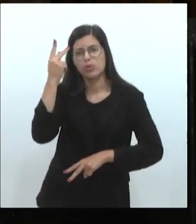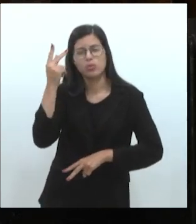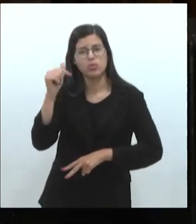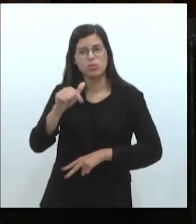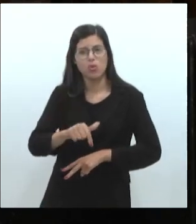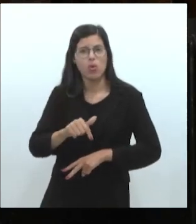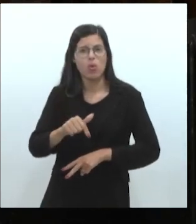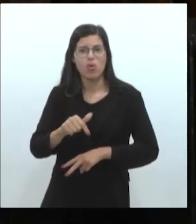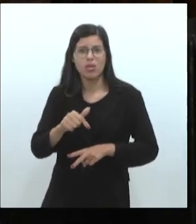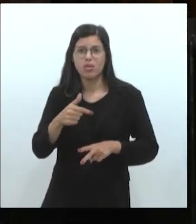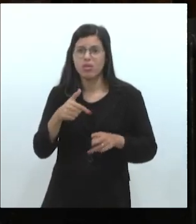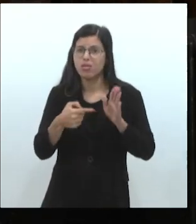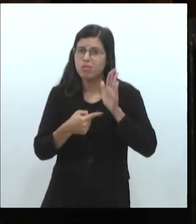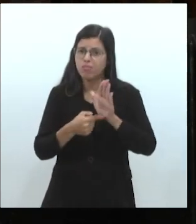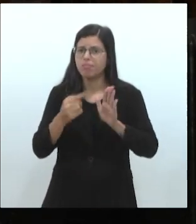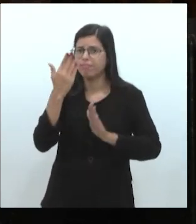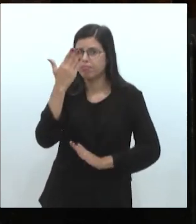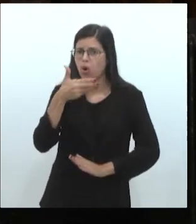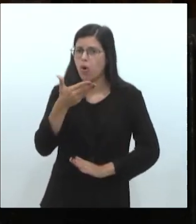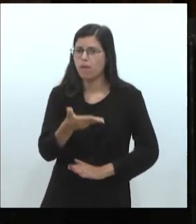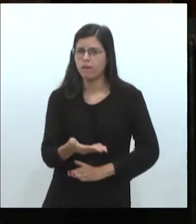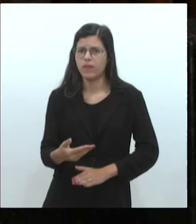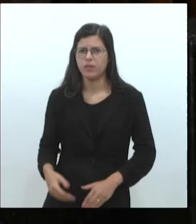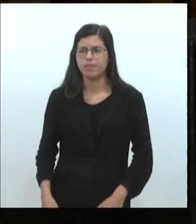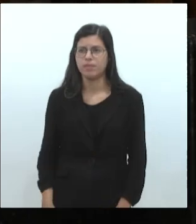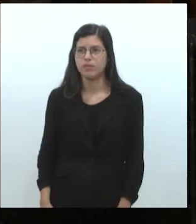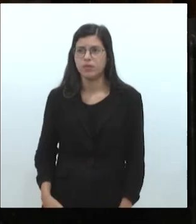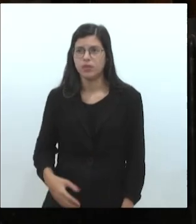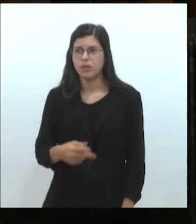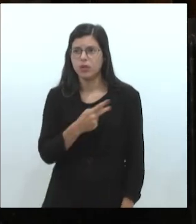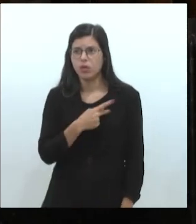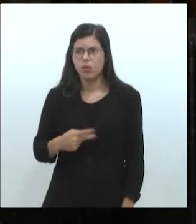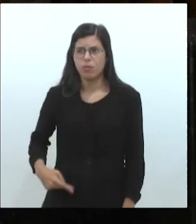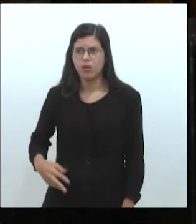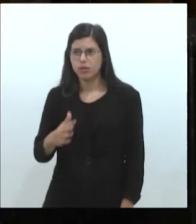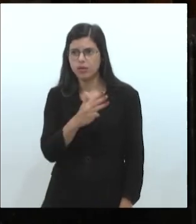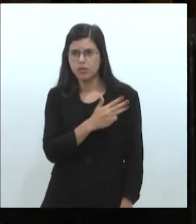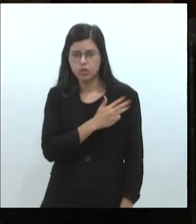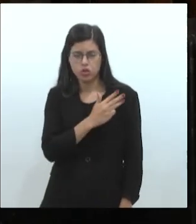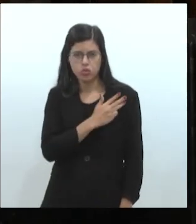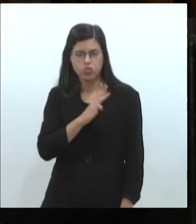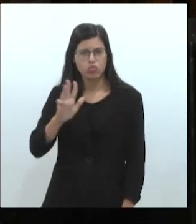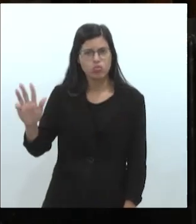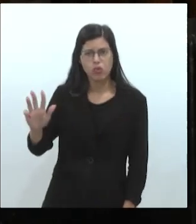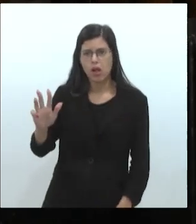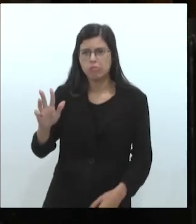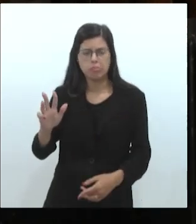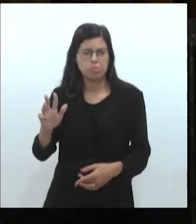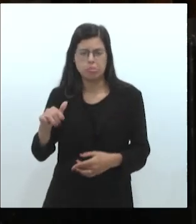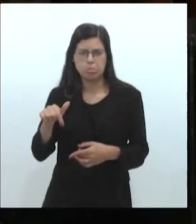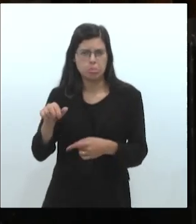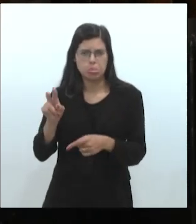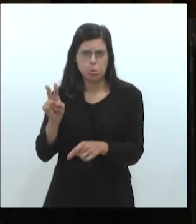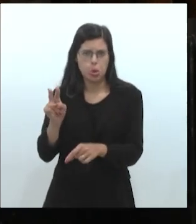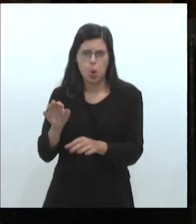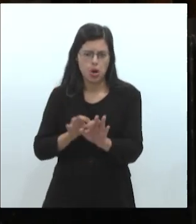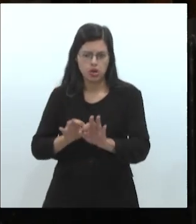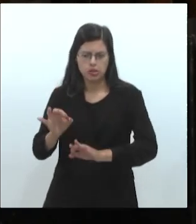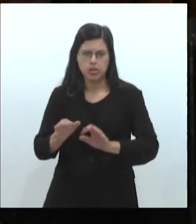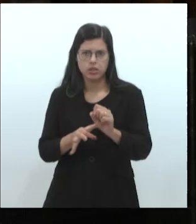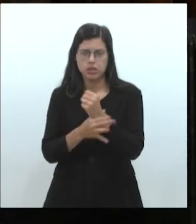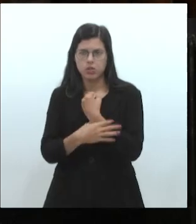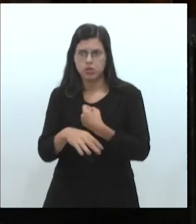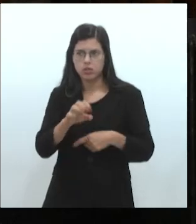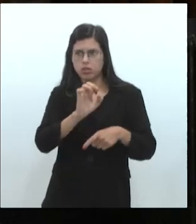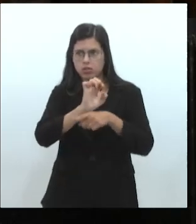está comprovado. E aí o presidente Lula não está cuidando da segurança dos estados, não vejo movimentações para isso.